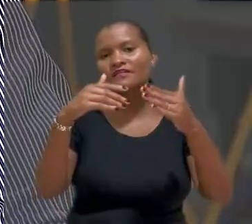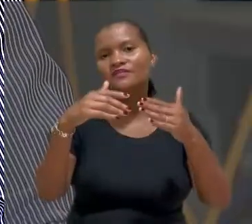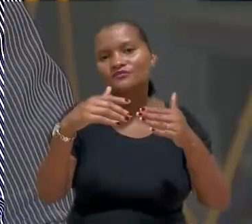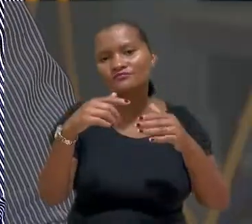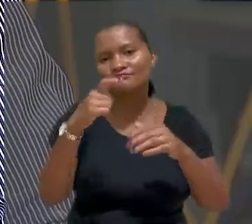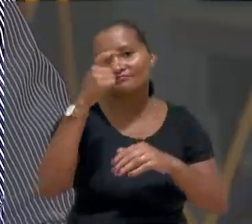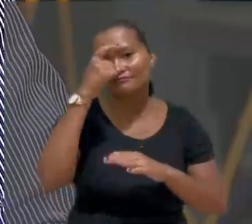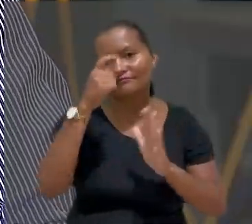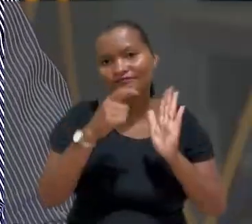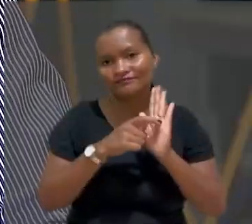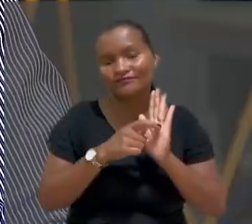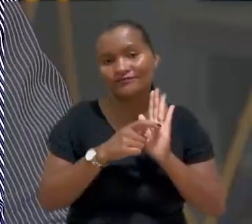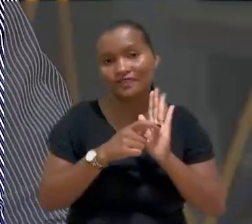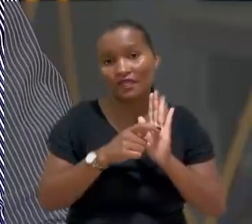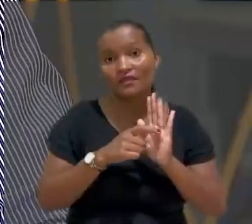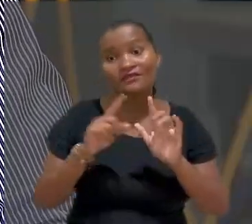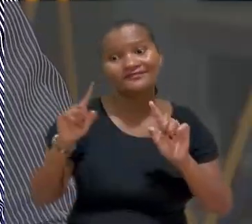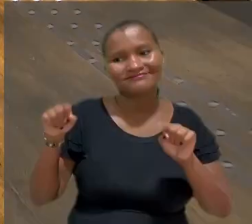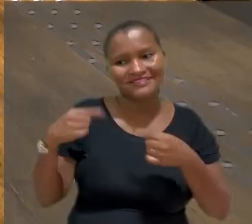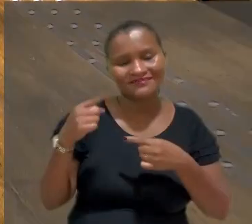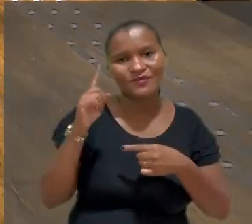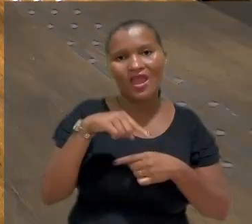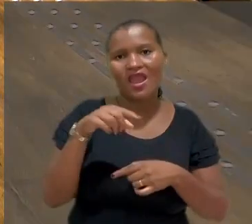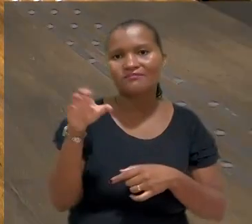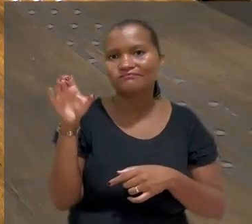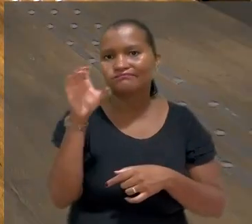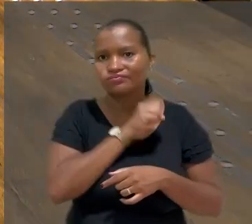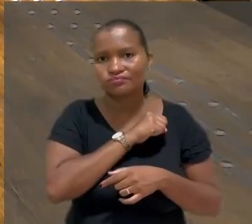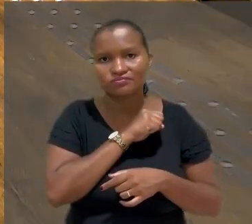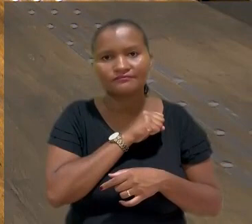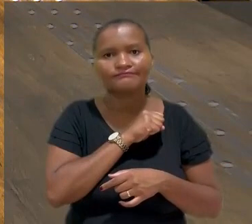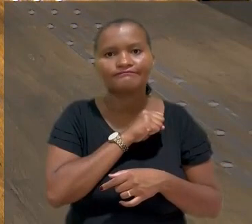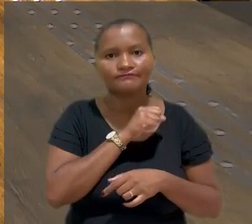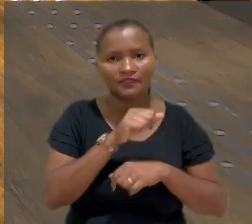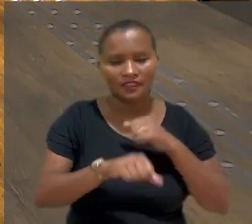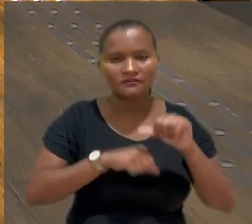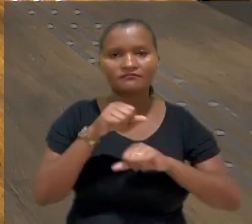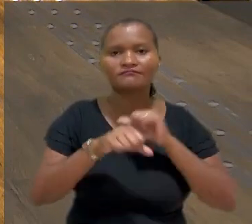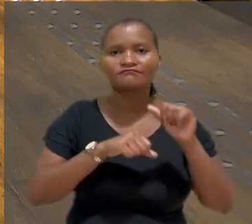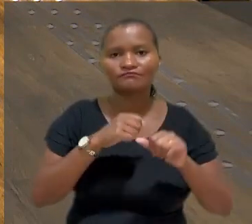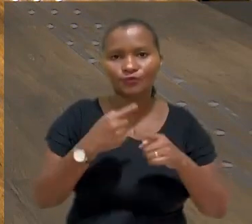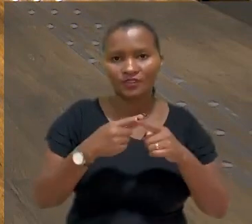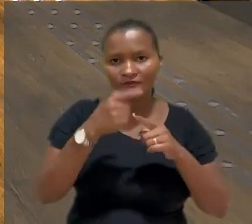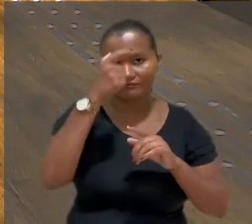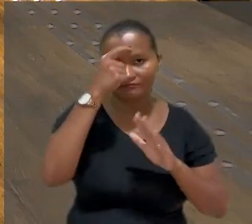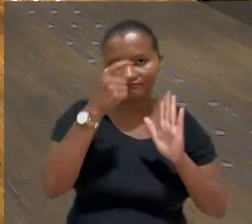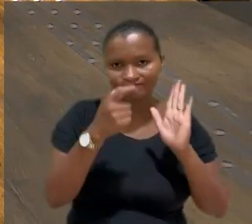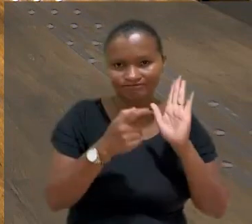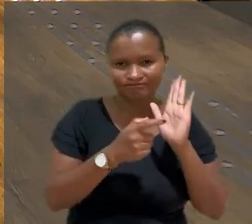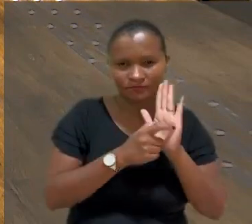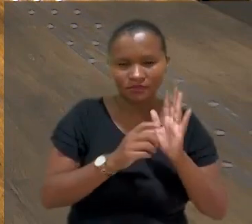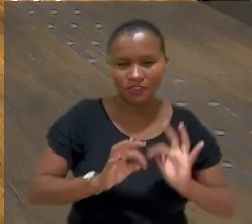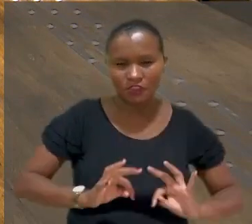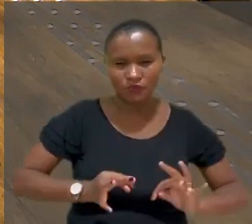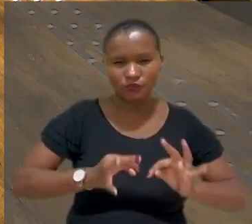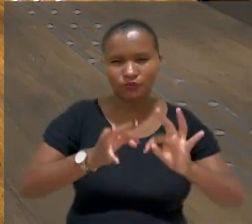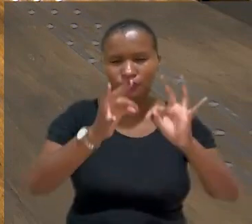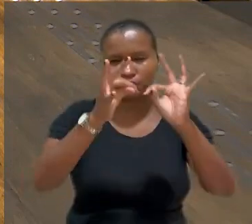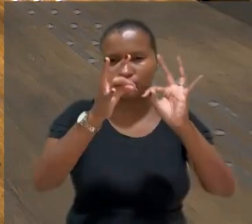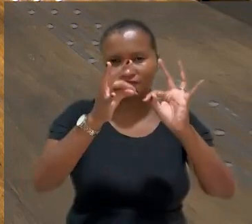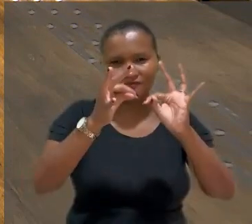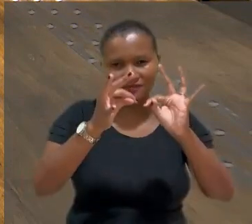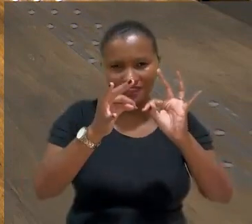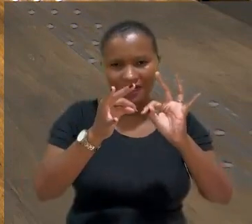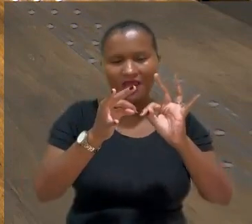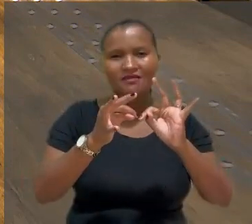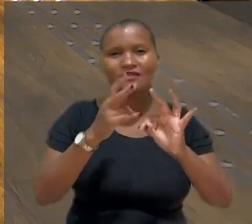grande desafio é a velocidade da transformação. Como a inteligência artificial ela é uma tecnologia disruptiva, né? Tudo que